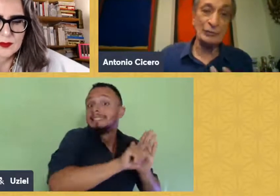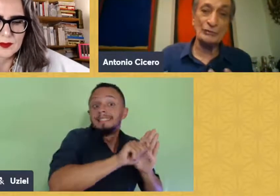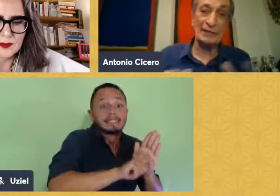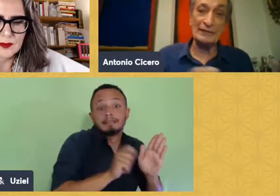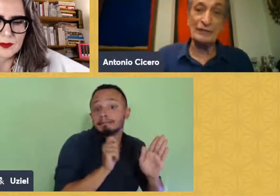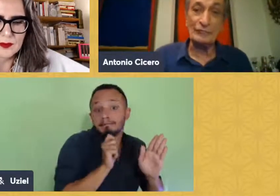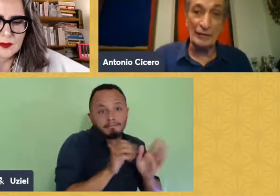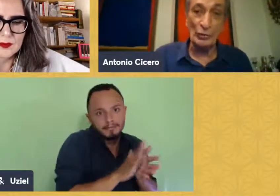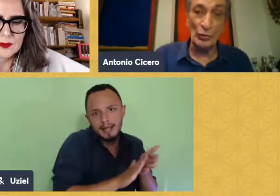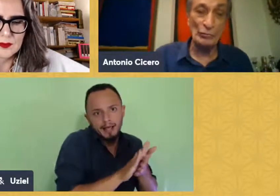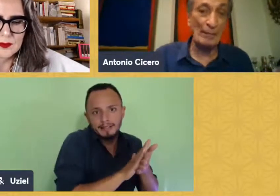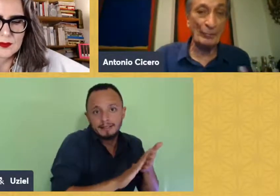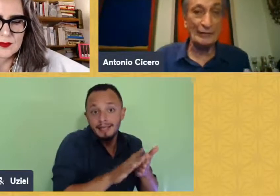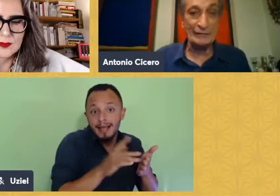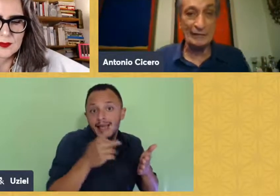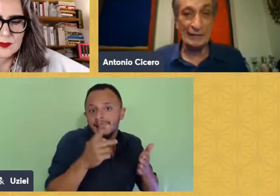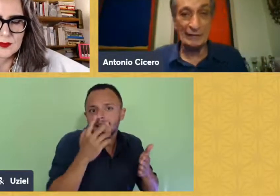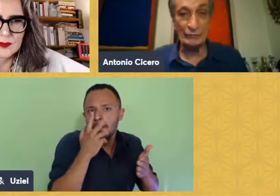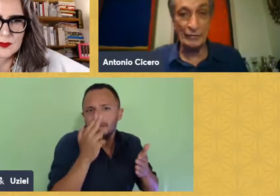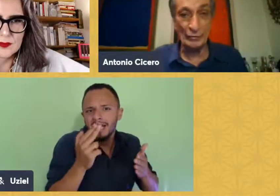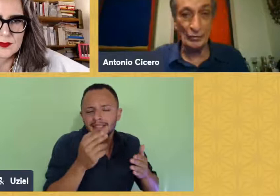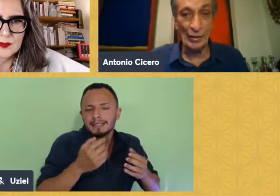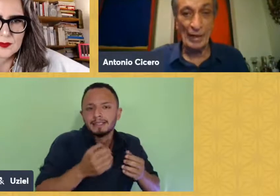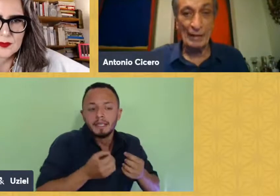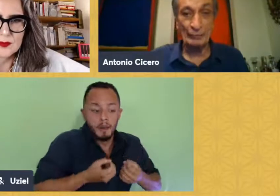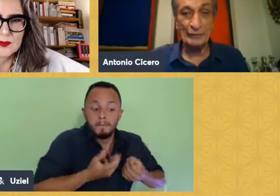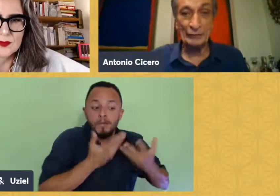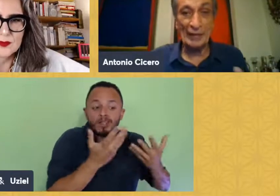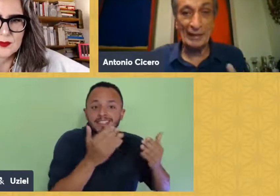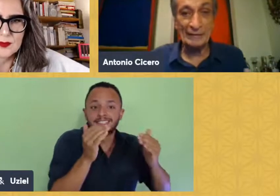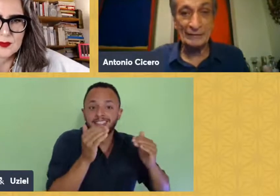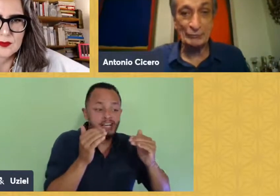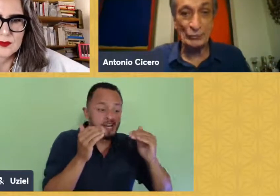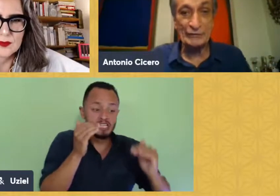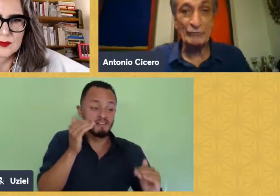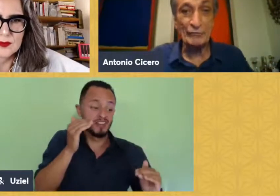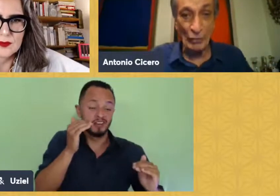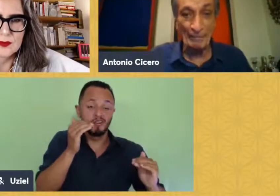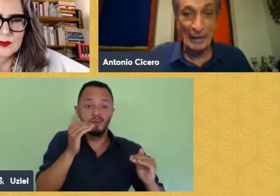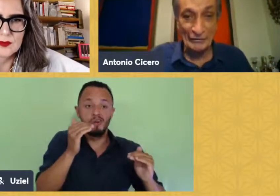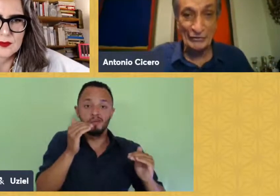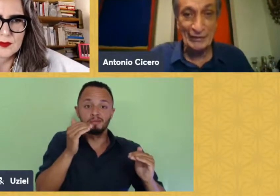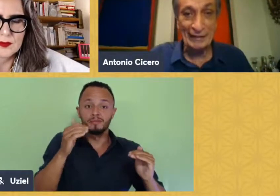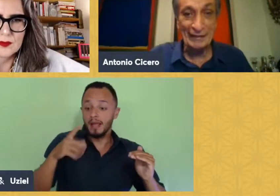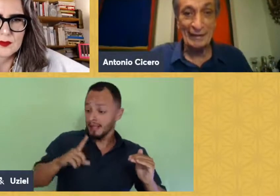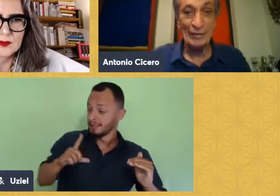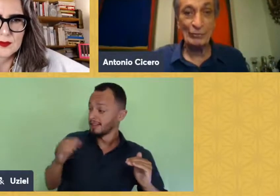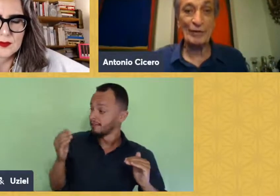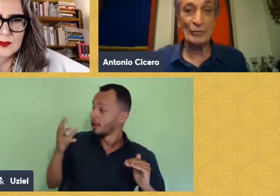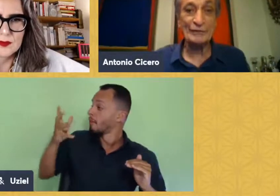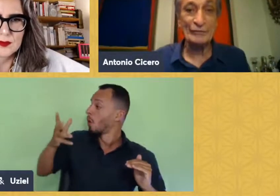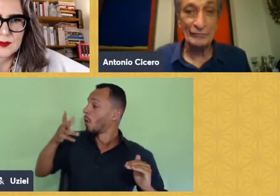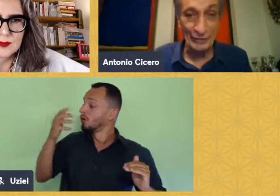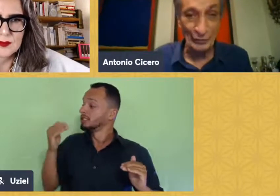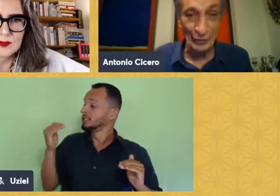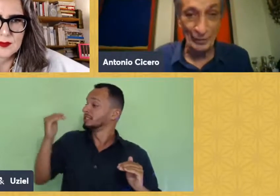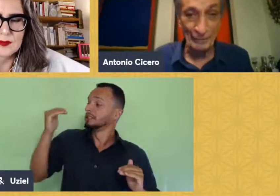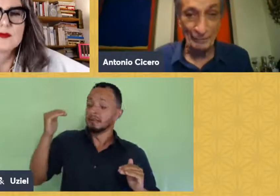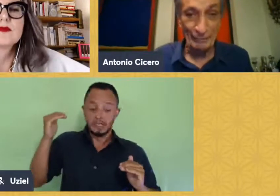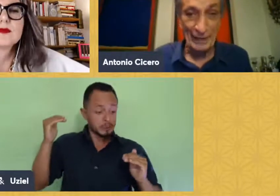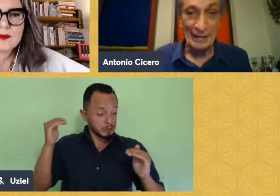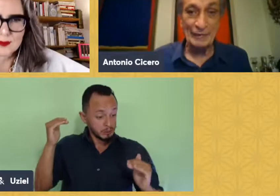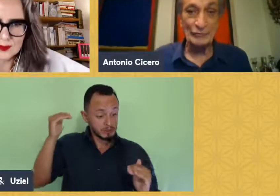sendo considerada inferior, uma poesia inferior. Portanto, a letra de música ficou, a partir daí, uma coisa